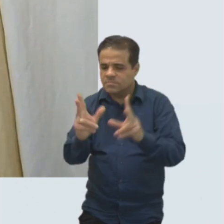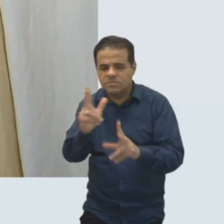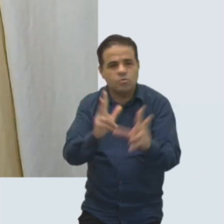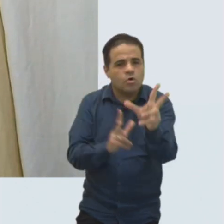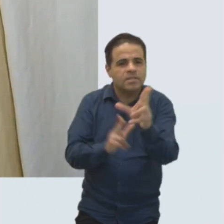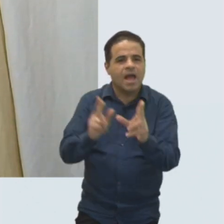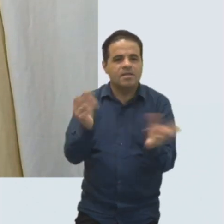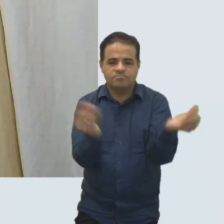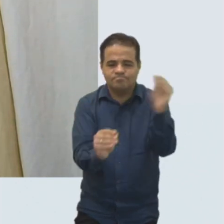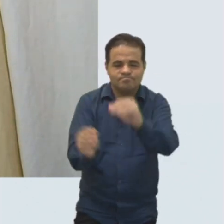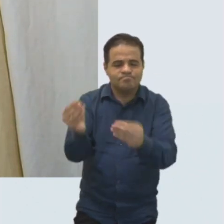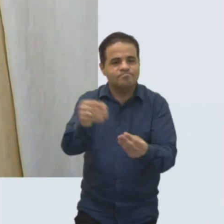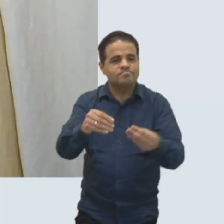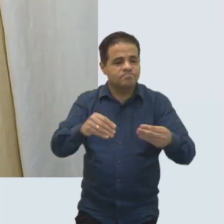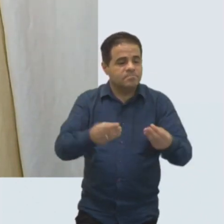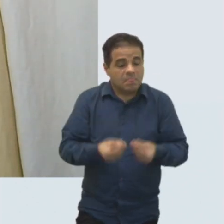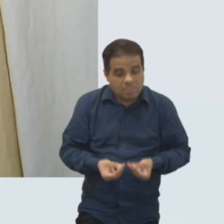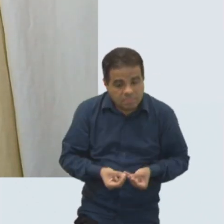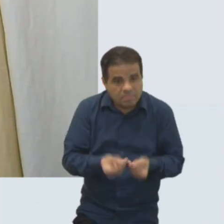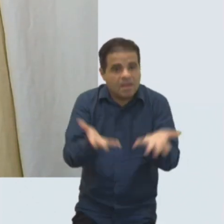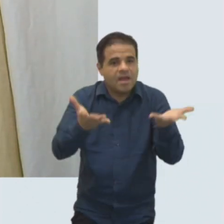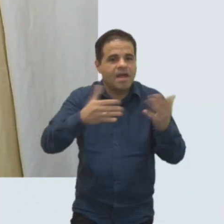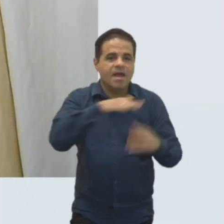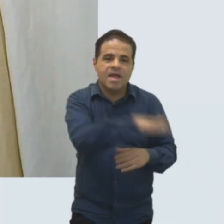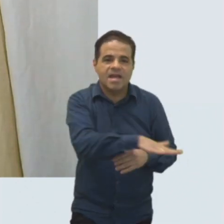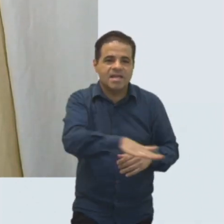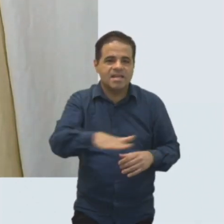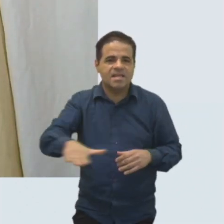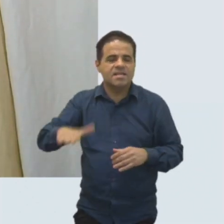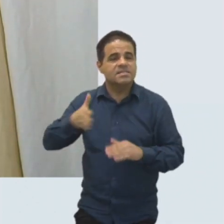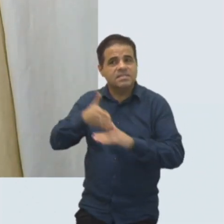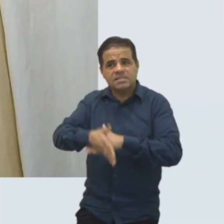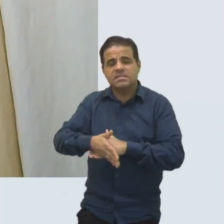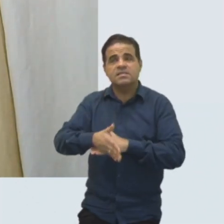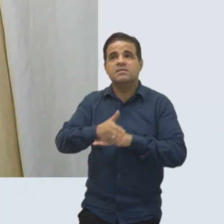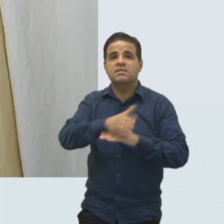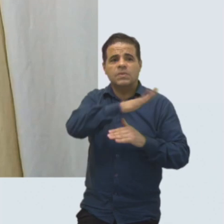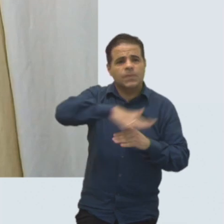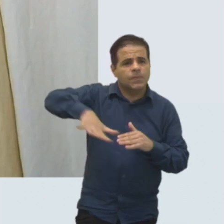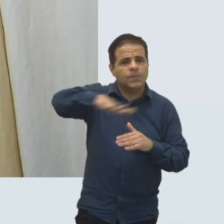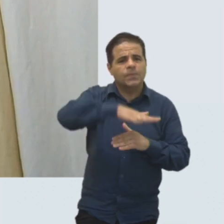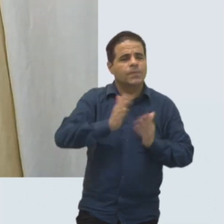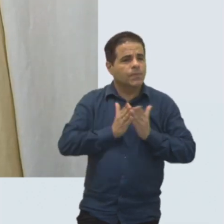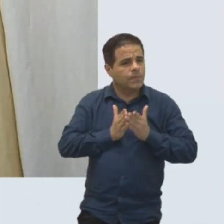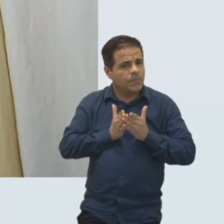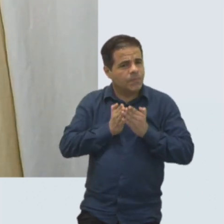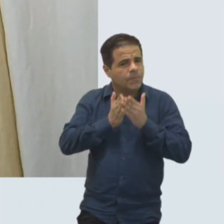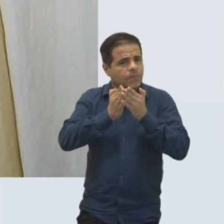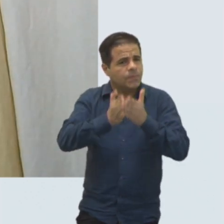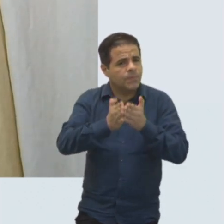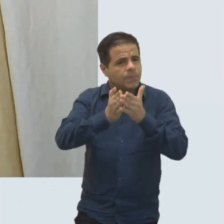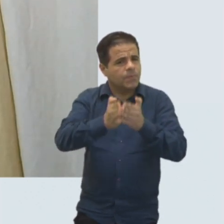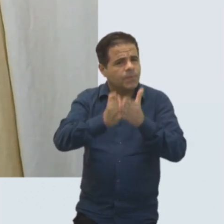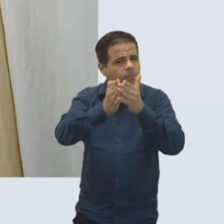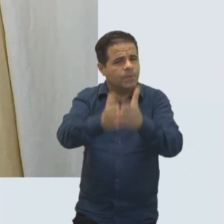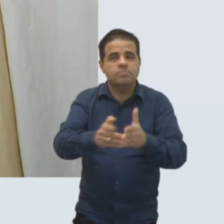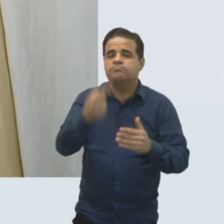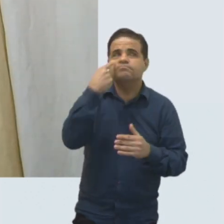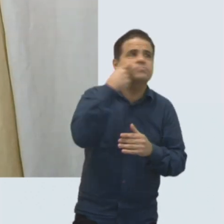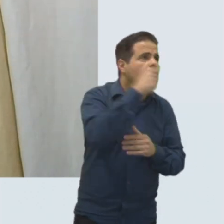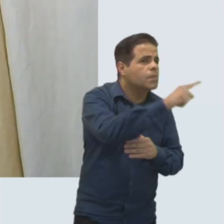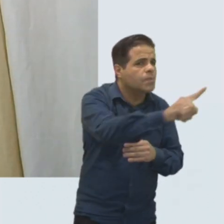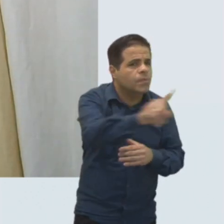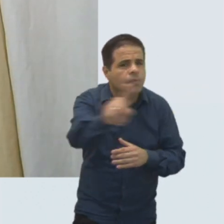feitas para as crianças que, junto com suas mães, atravessaram o Atlântico dentro dos navios negreiros e que, à medida em que havia uma viagem